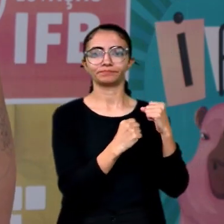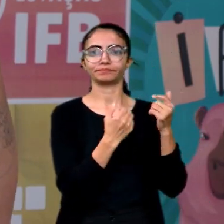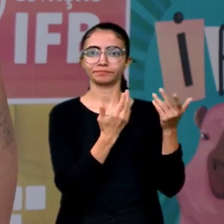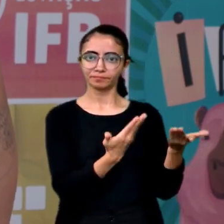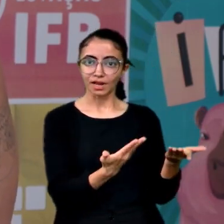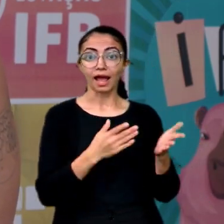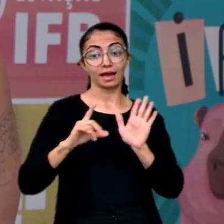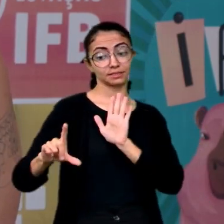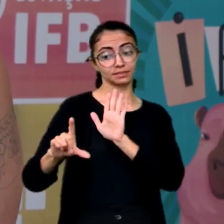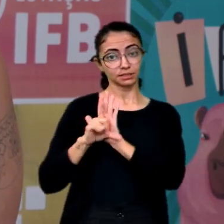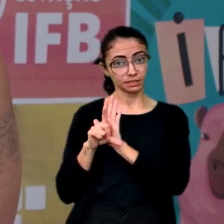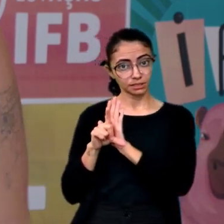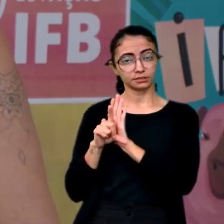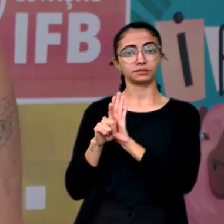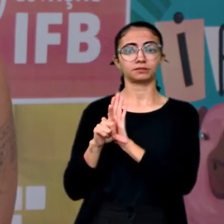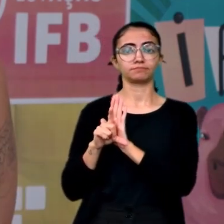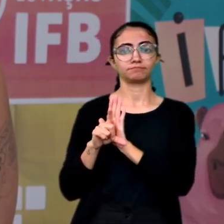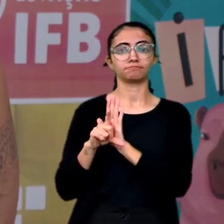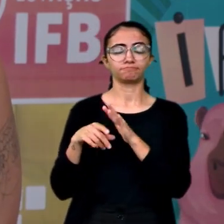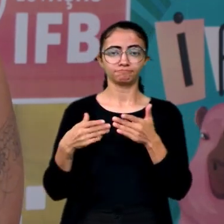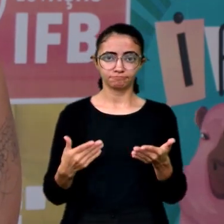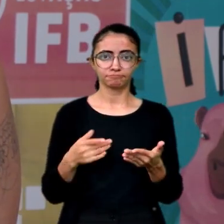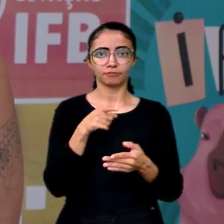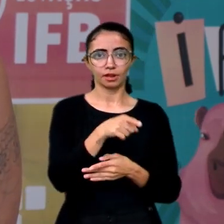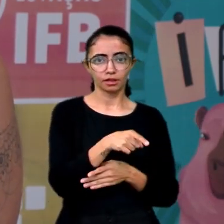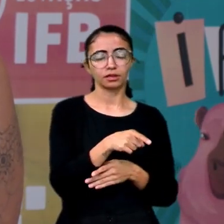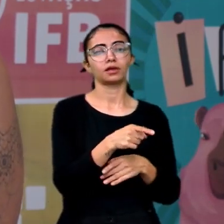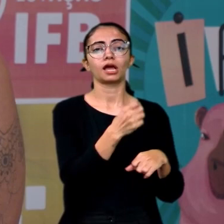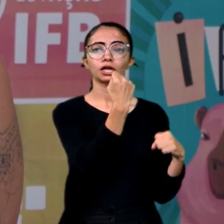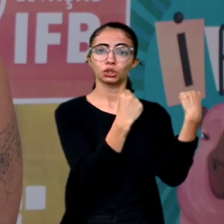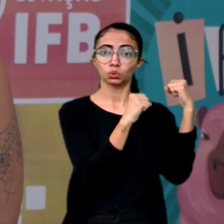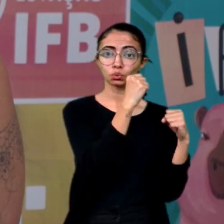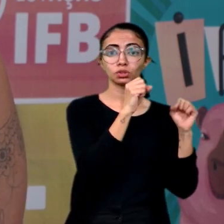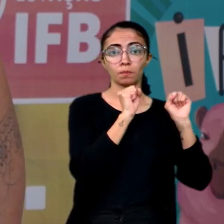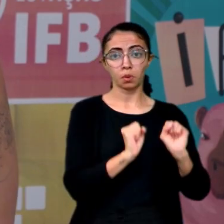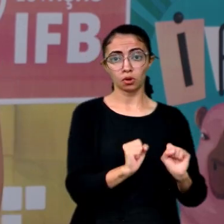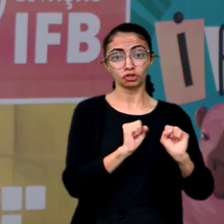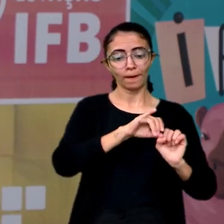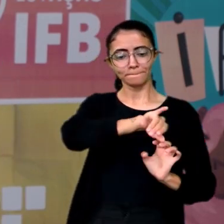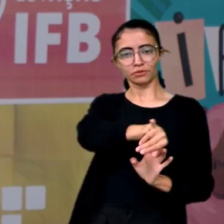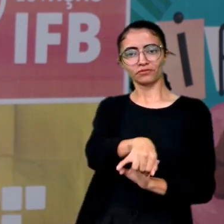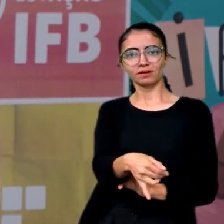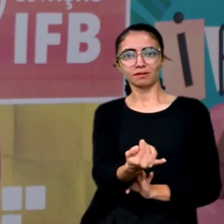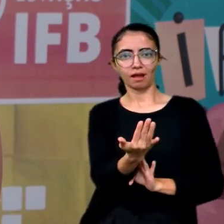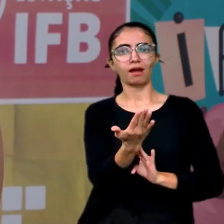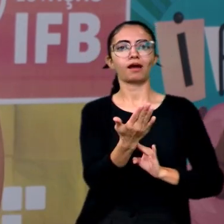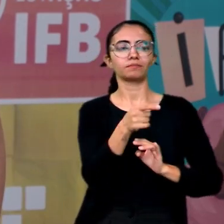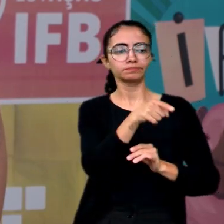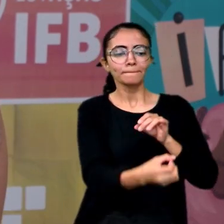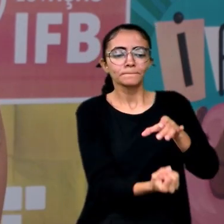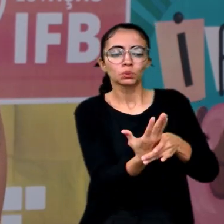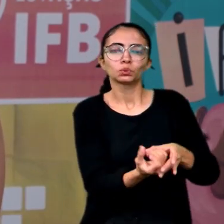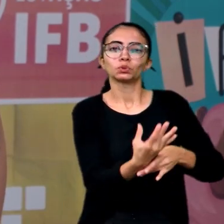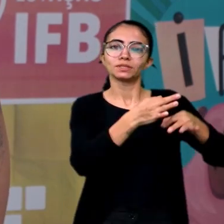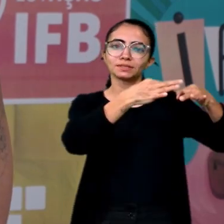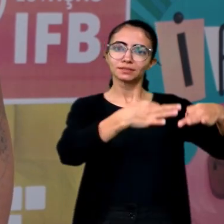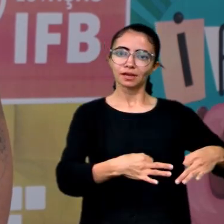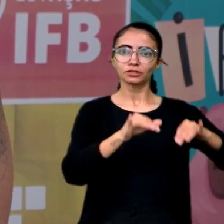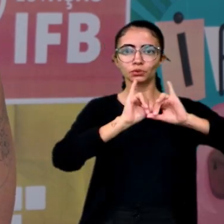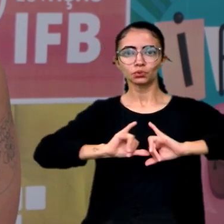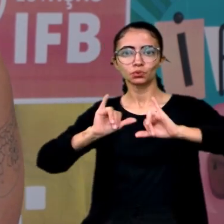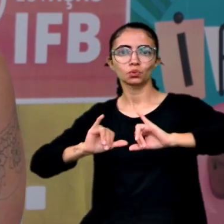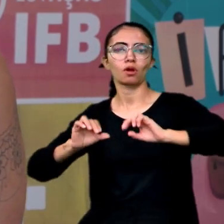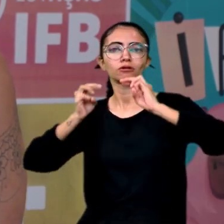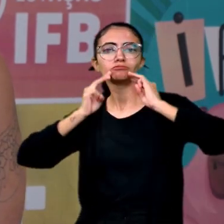indústria pode divulgar e gerar isso como marketing. O que a gente tem é que no Brasil